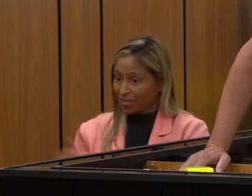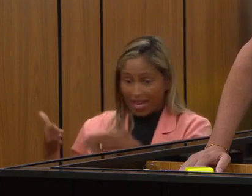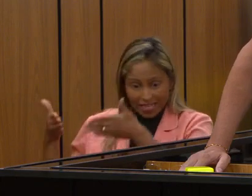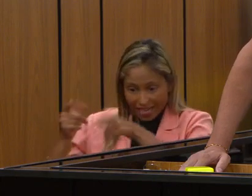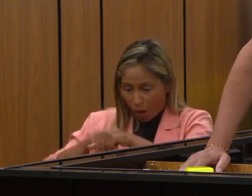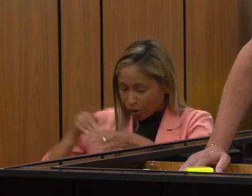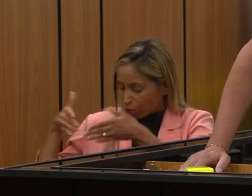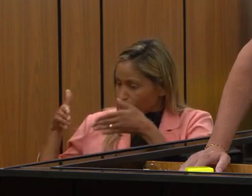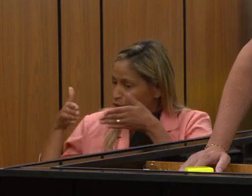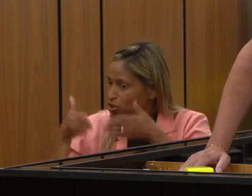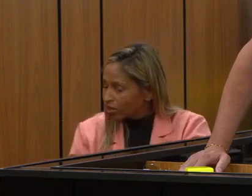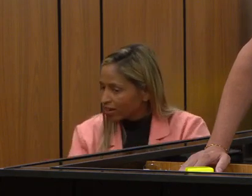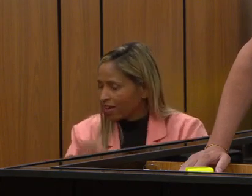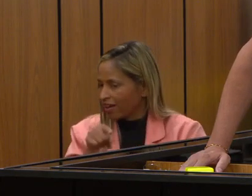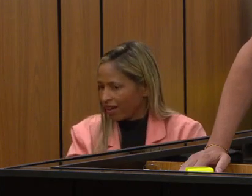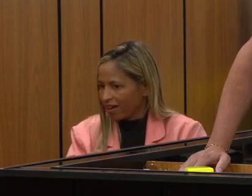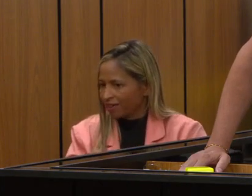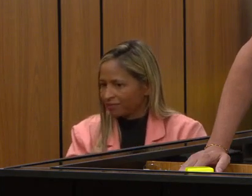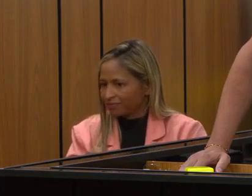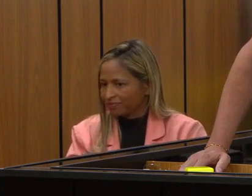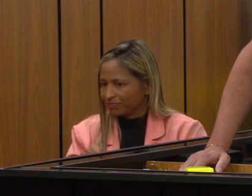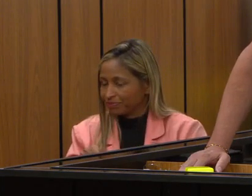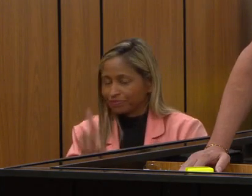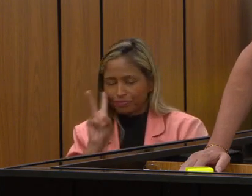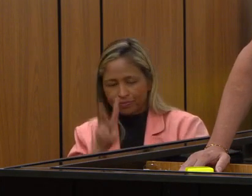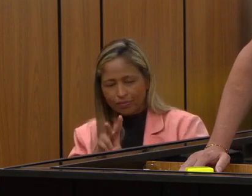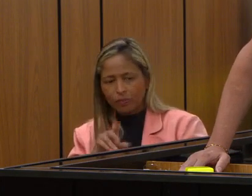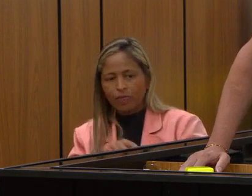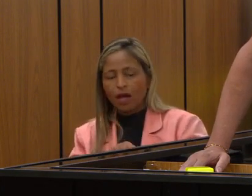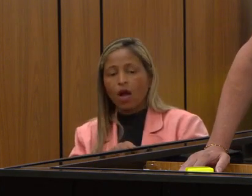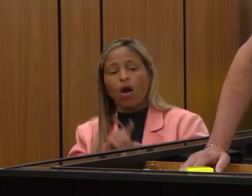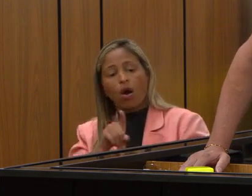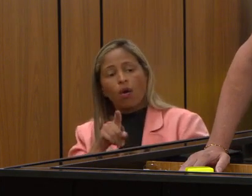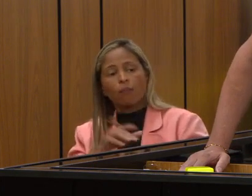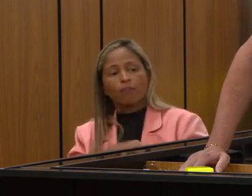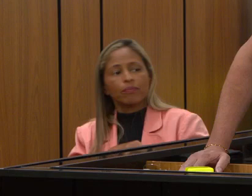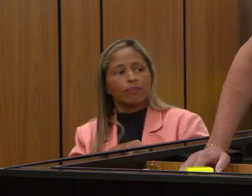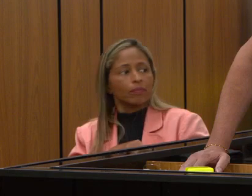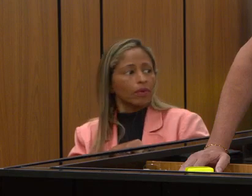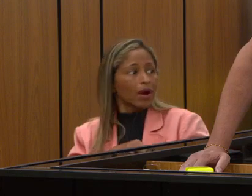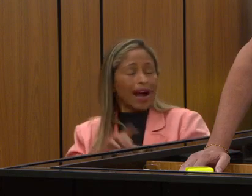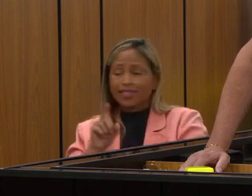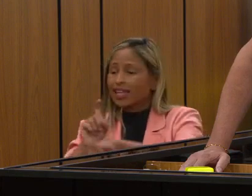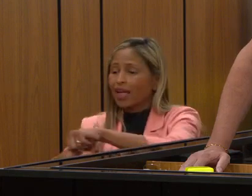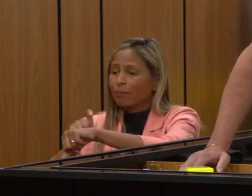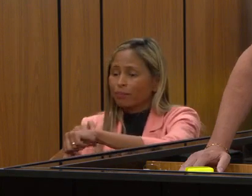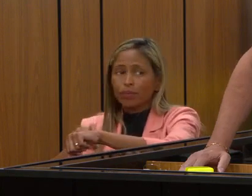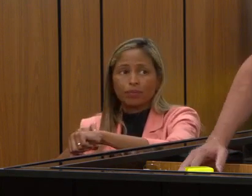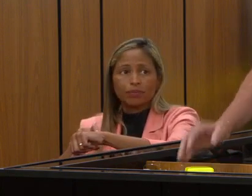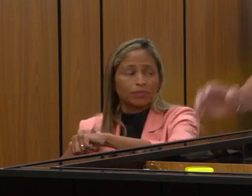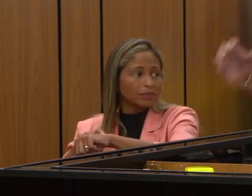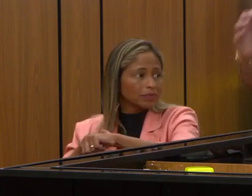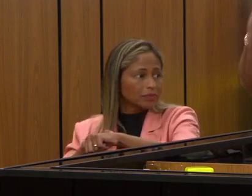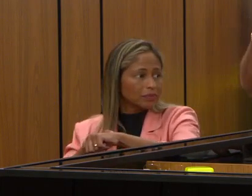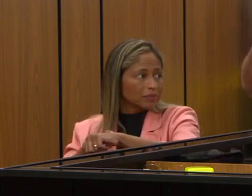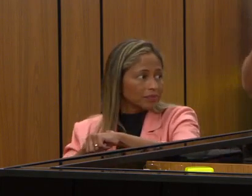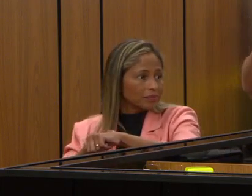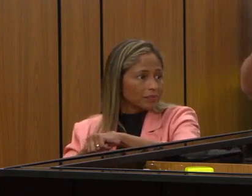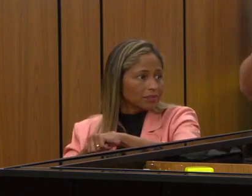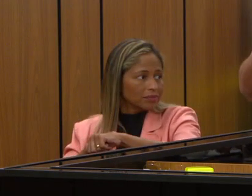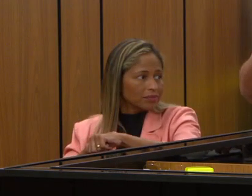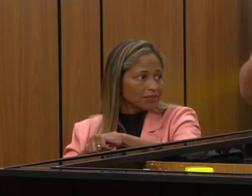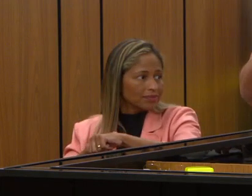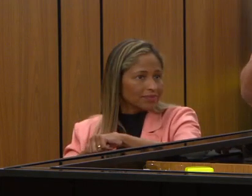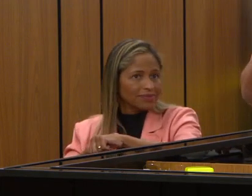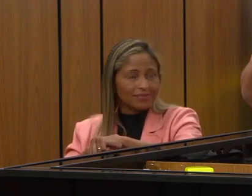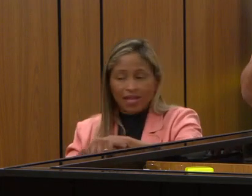lá para consulta que eu falei gente o seu tempo já para